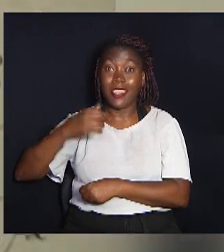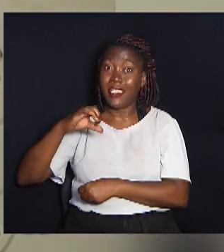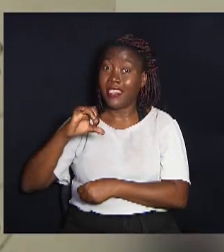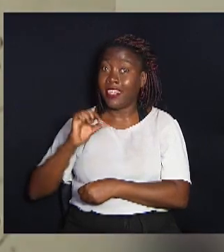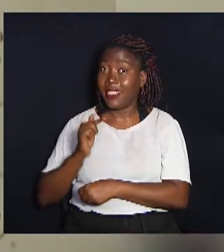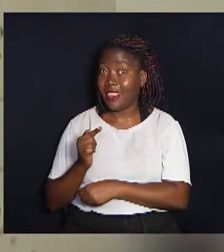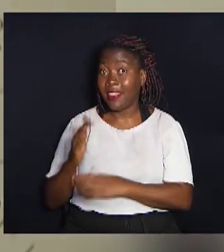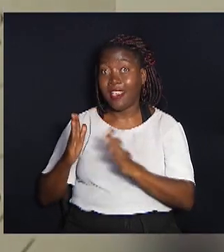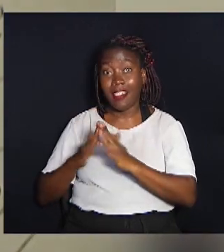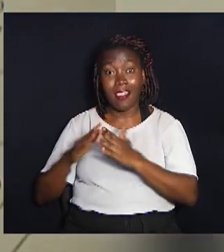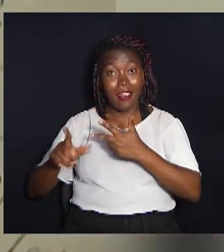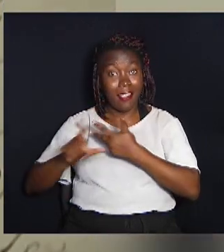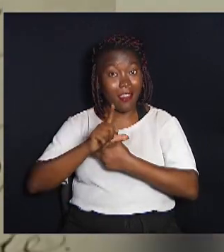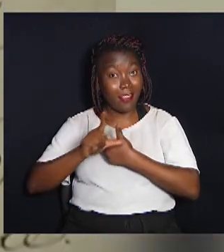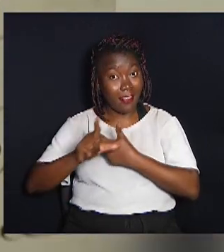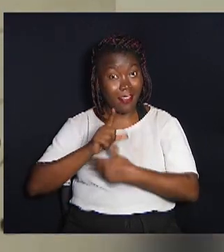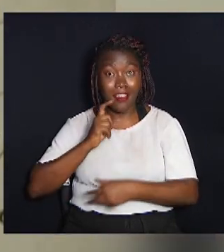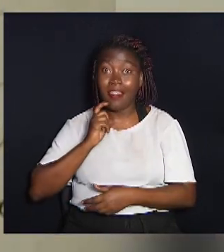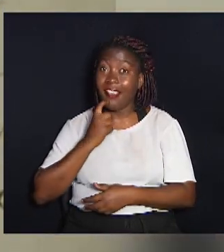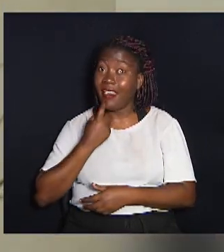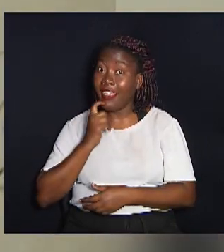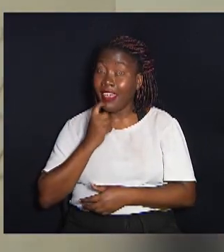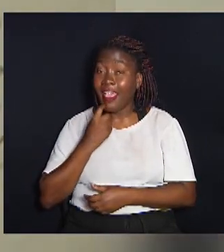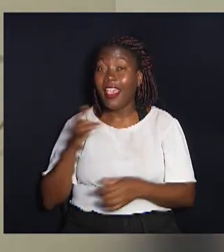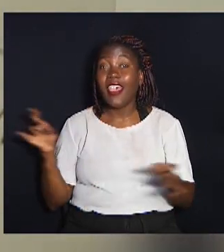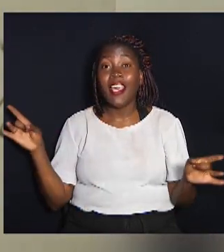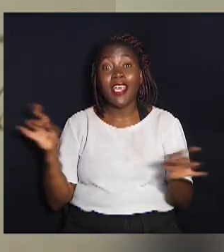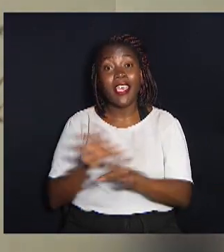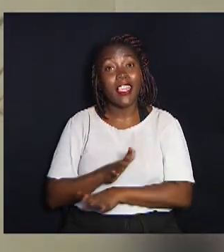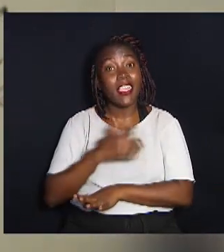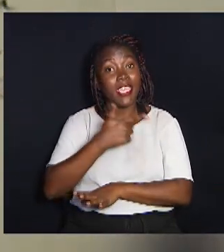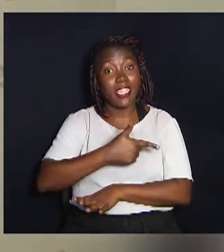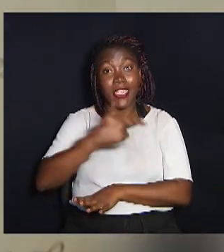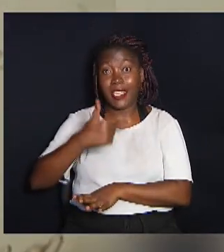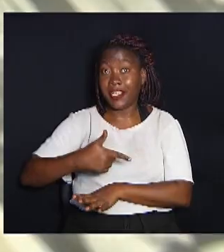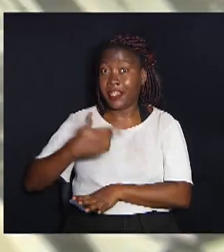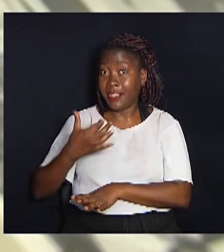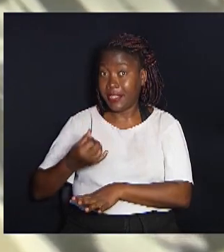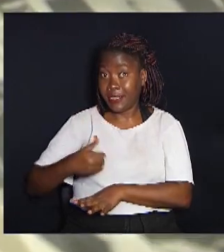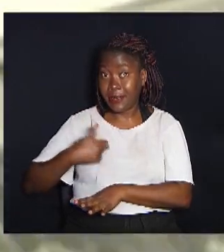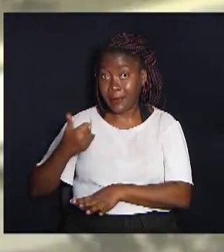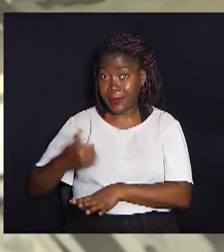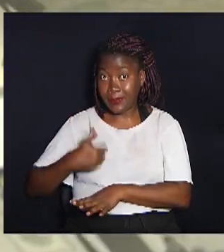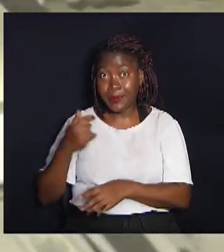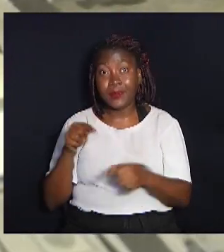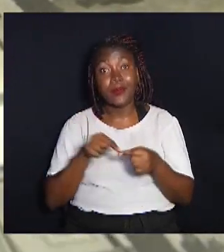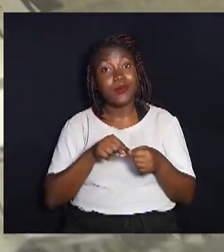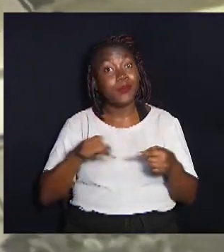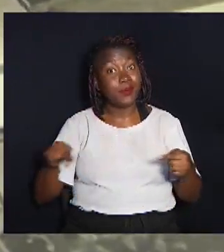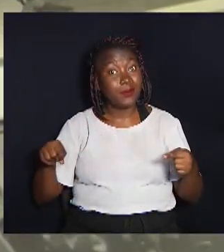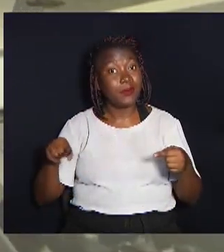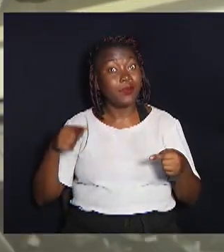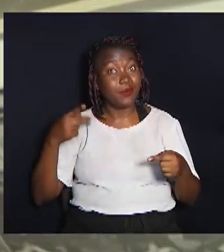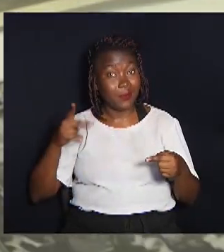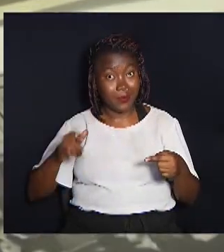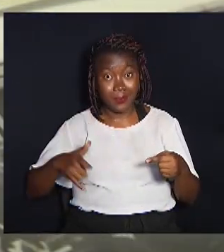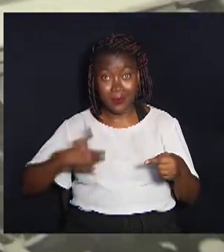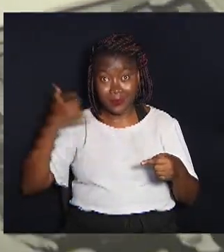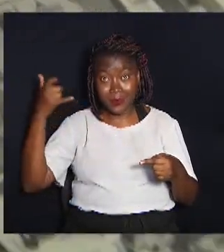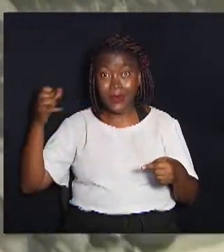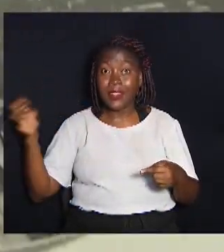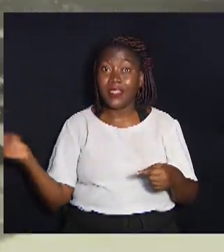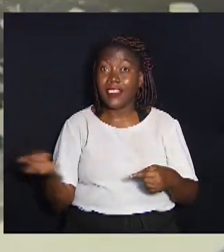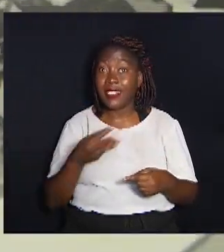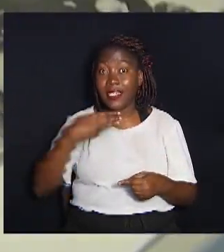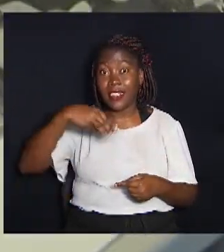a Casa Legislativa Campineira completa 226 anos. Na semana do seu aniversário, foi lançado o